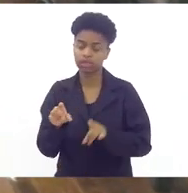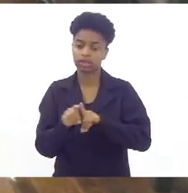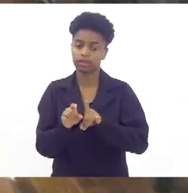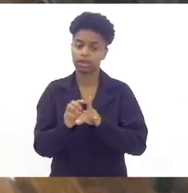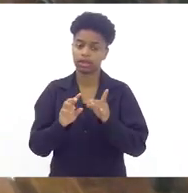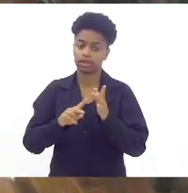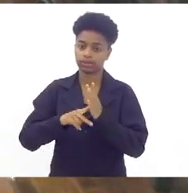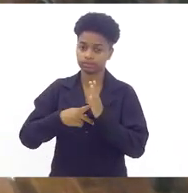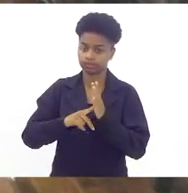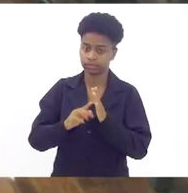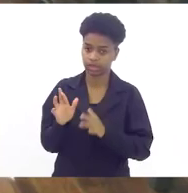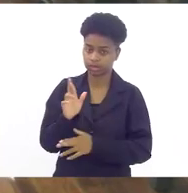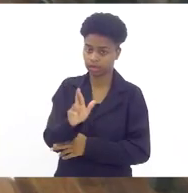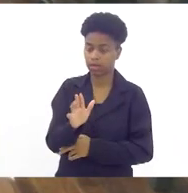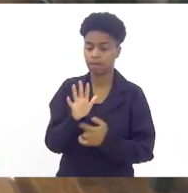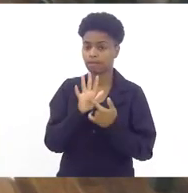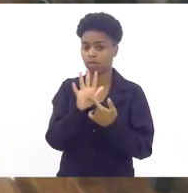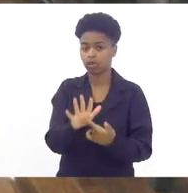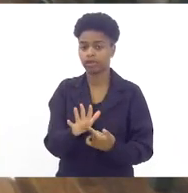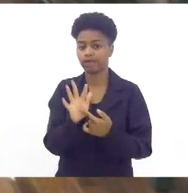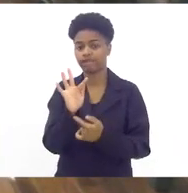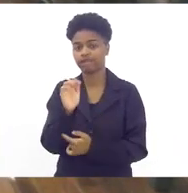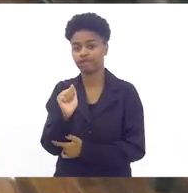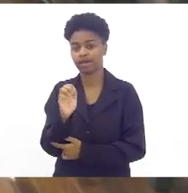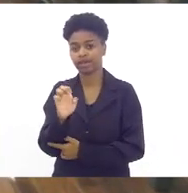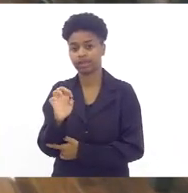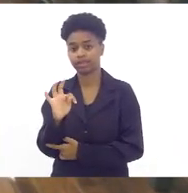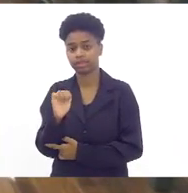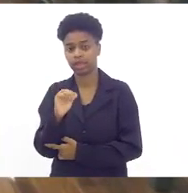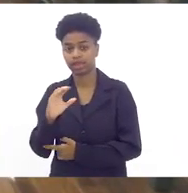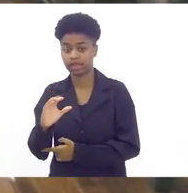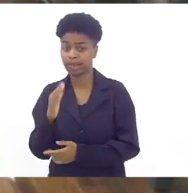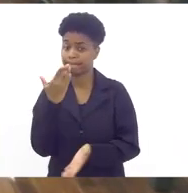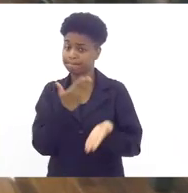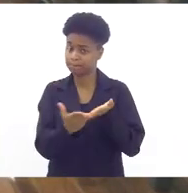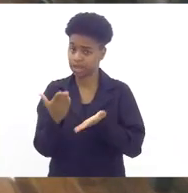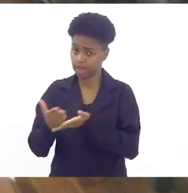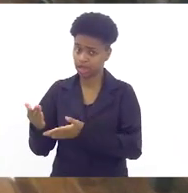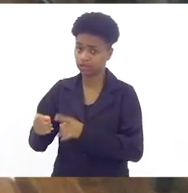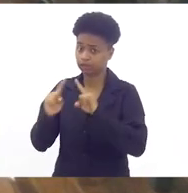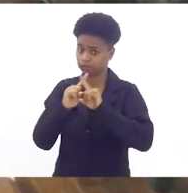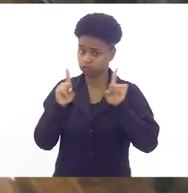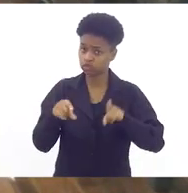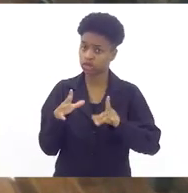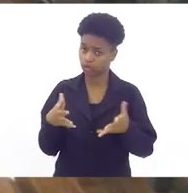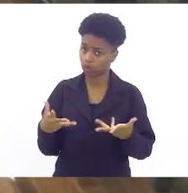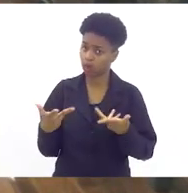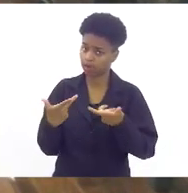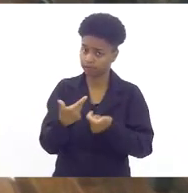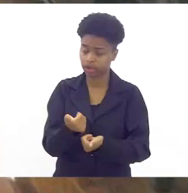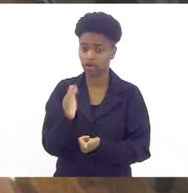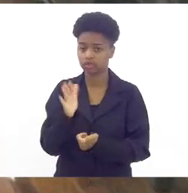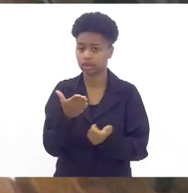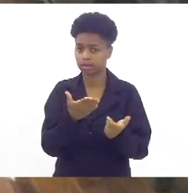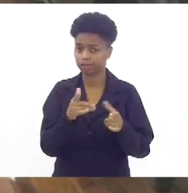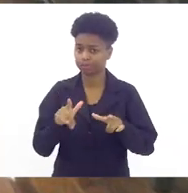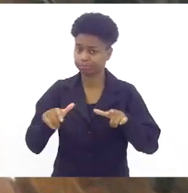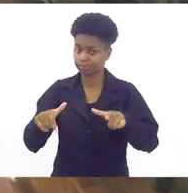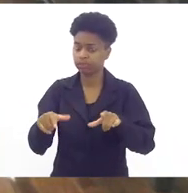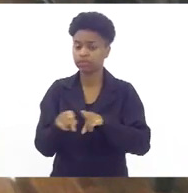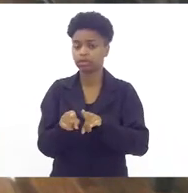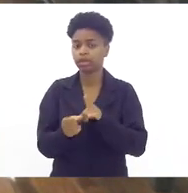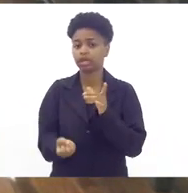fazendo com que a Faetec perca sistematicamente quadros é muito qualificados E cria uma